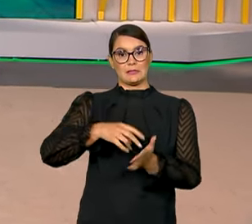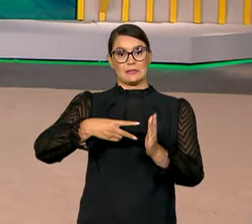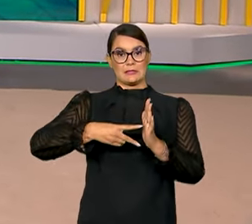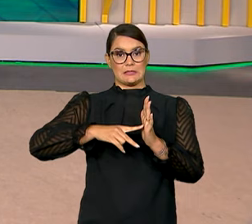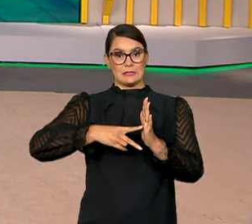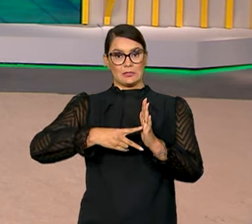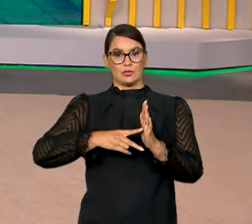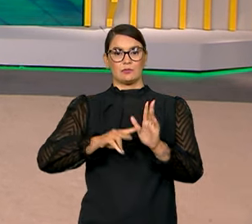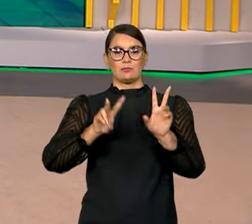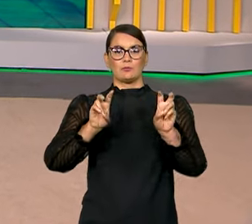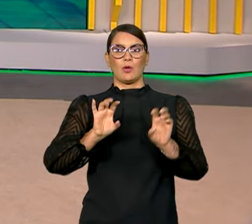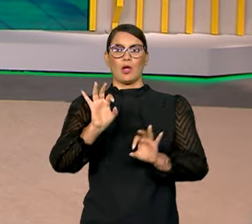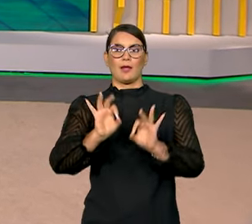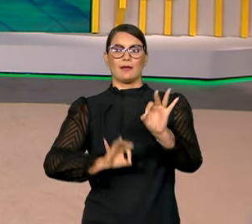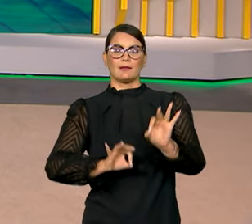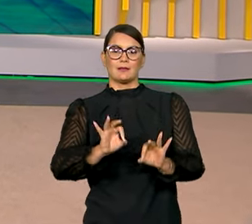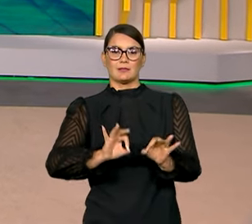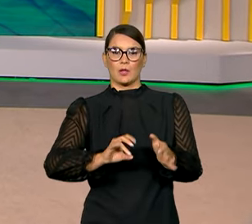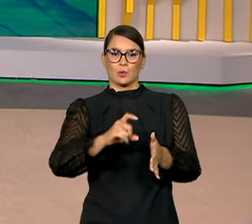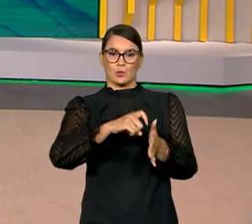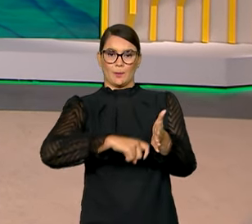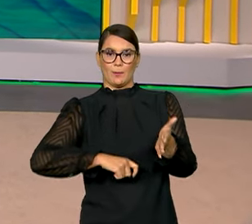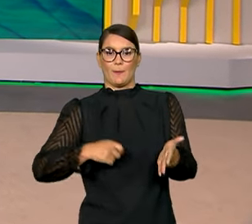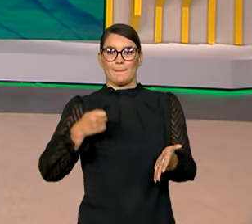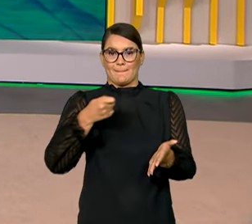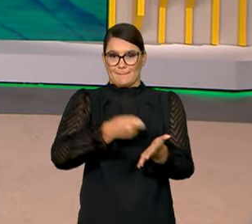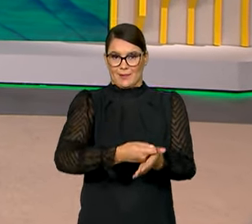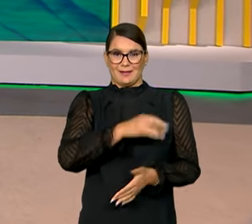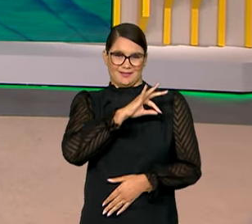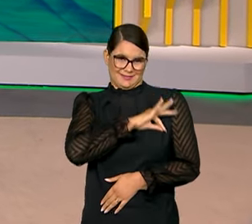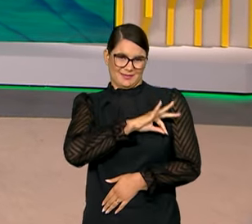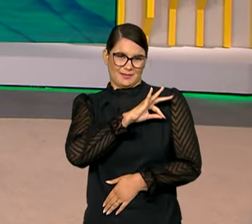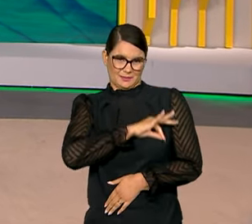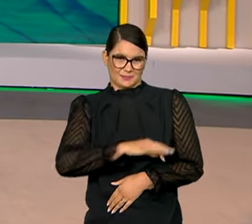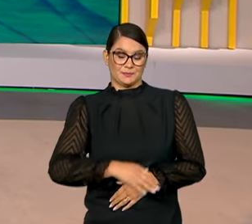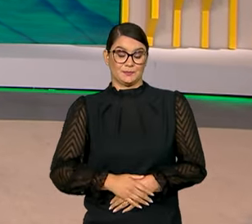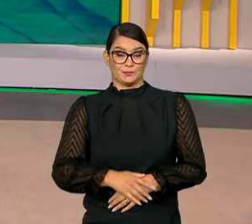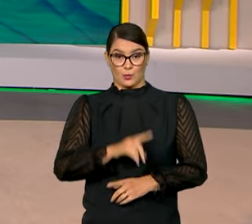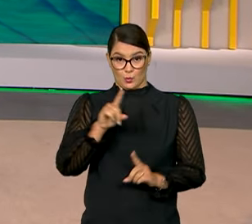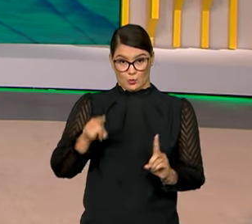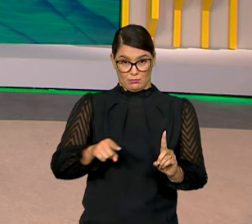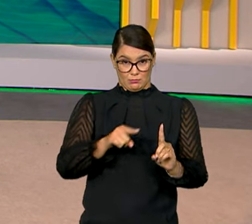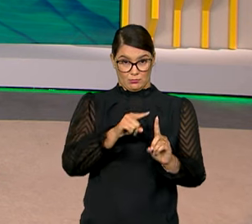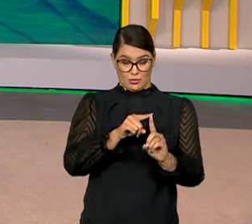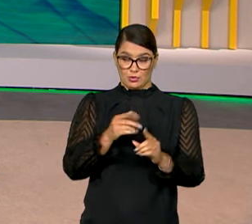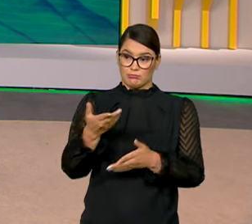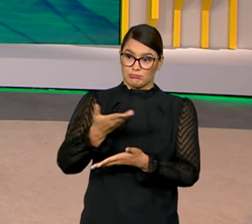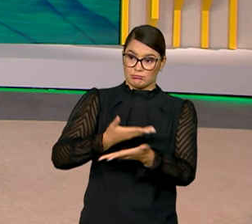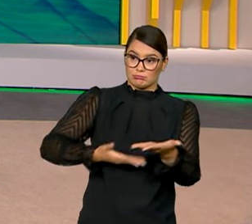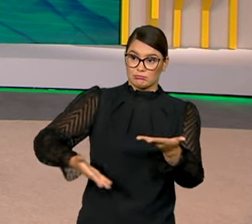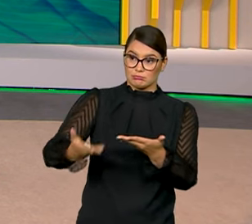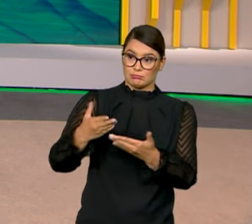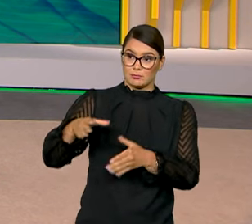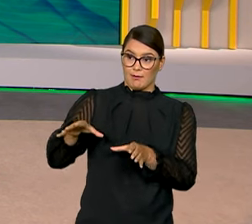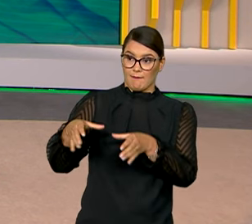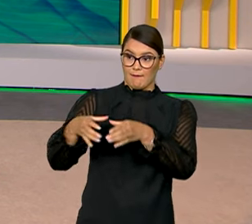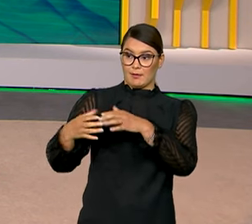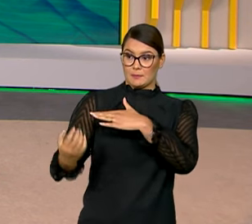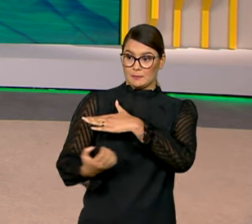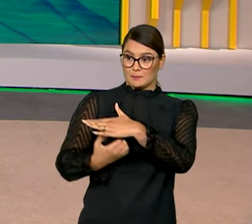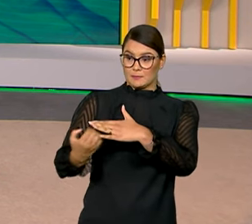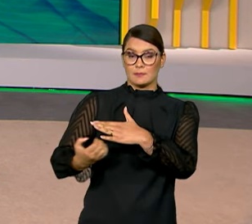discutir a reoneração da folha de pagamento. A ideia é ouvir também o setor empresarial para